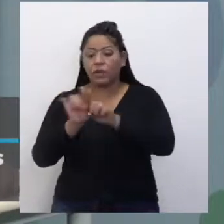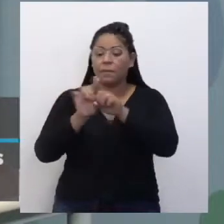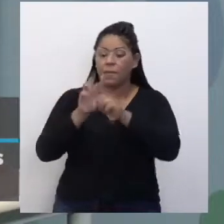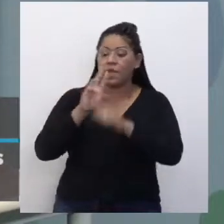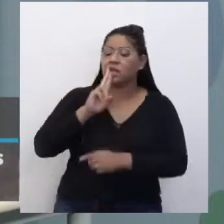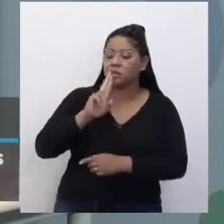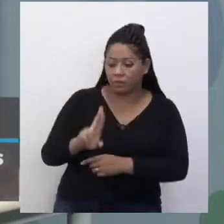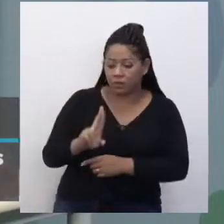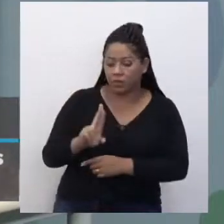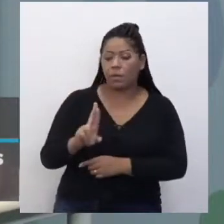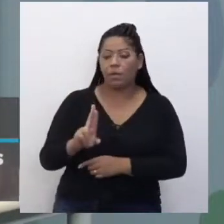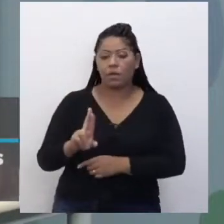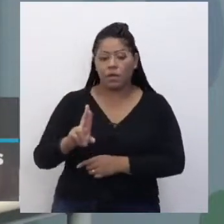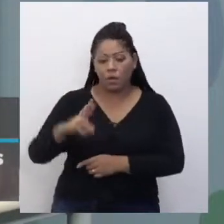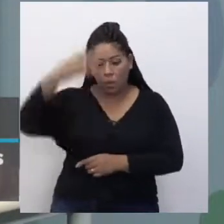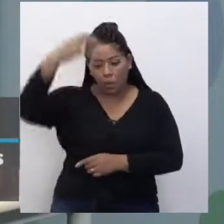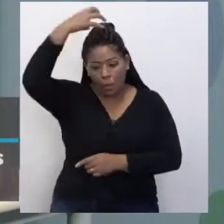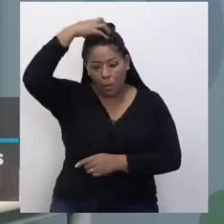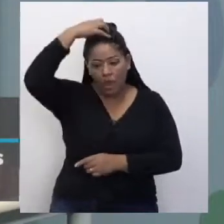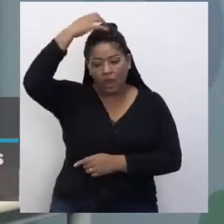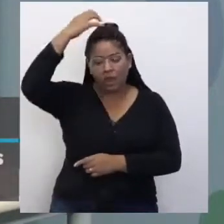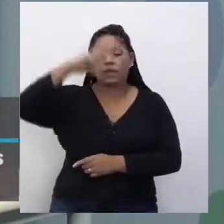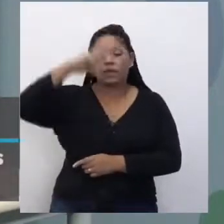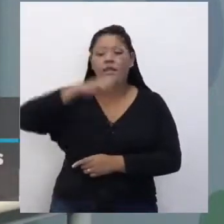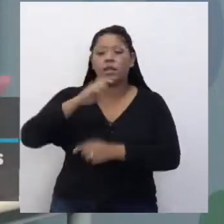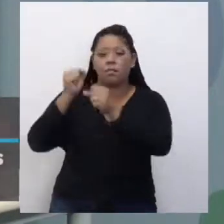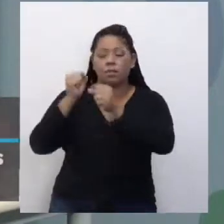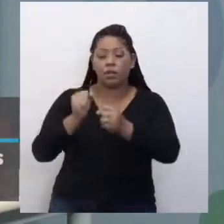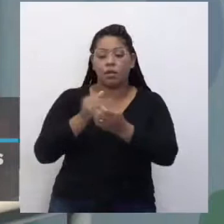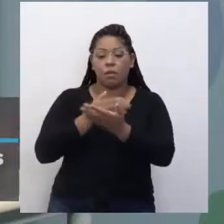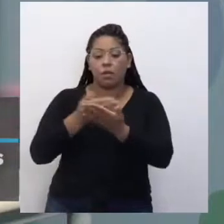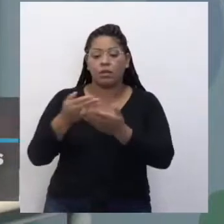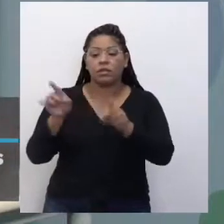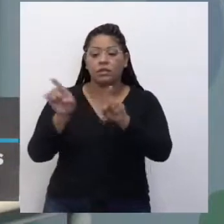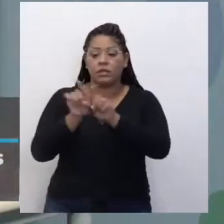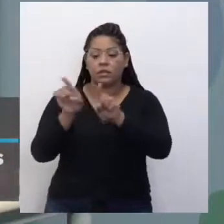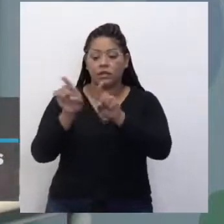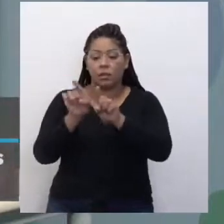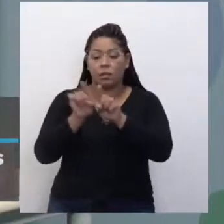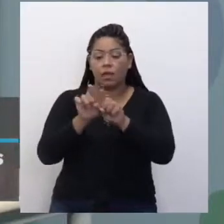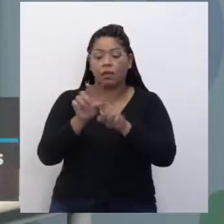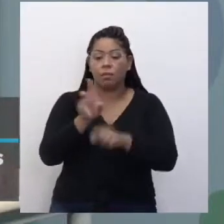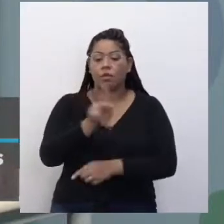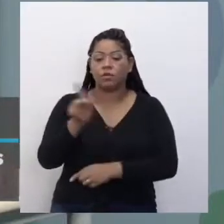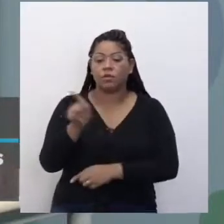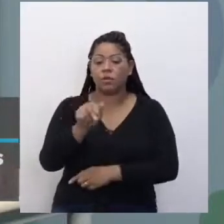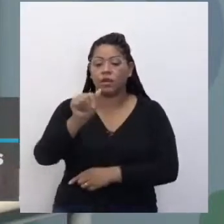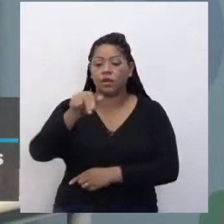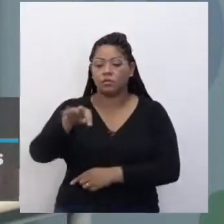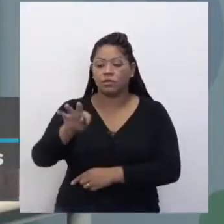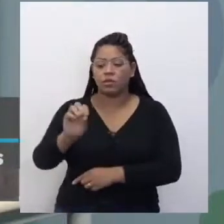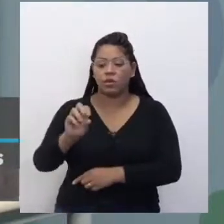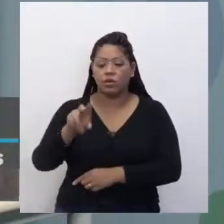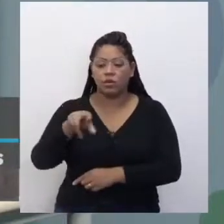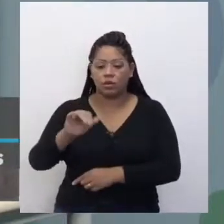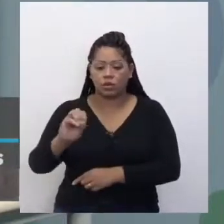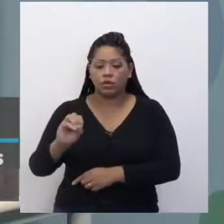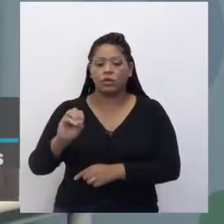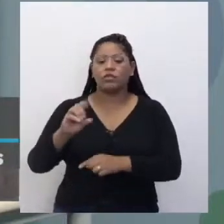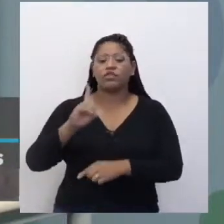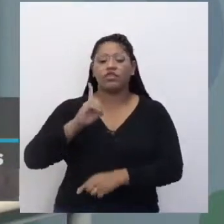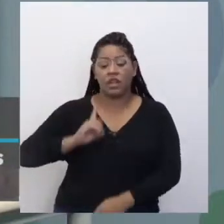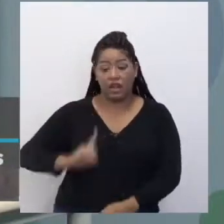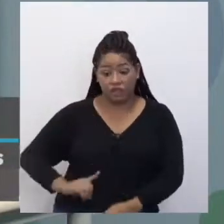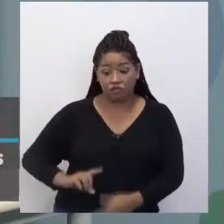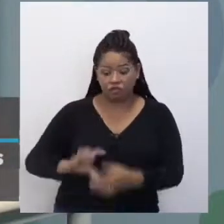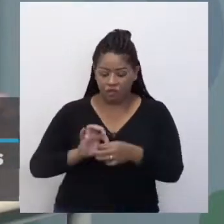Araraquara, limite no poder do rei. E o professor Antônio também disse aqui, direito de liberdade e igualdade. Aproveitar